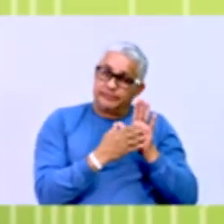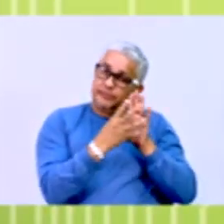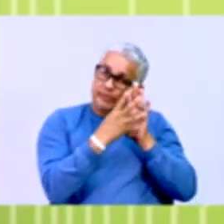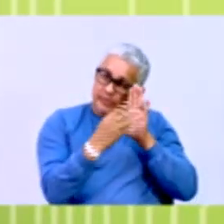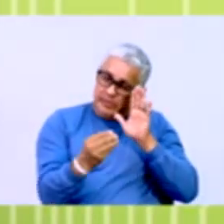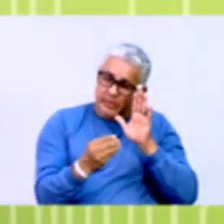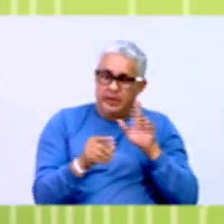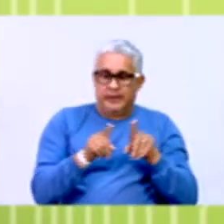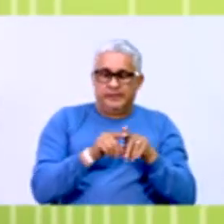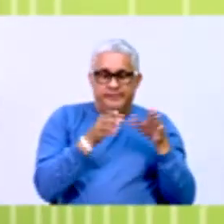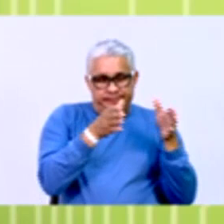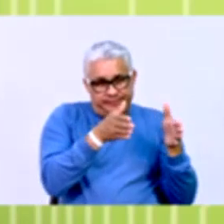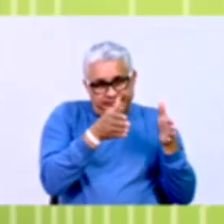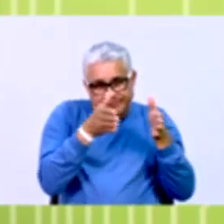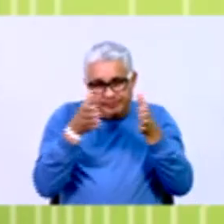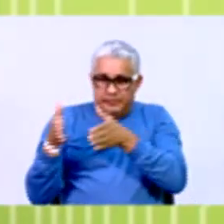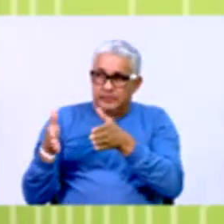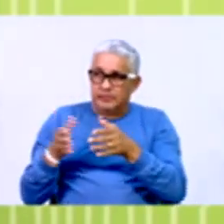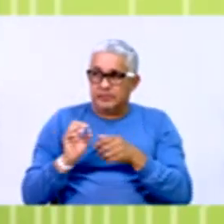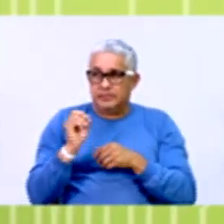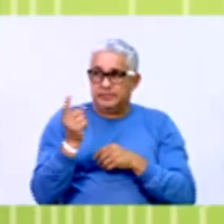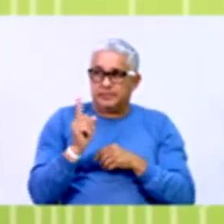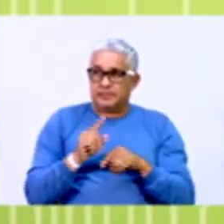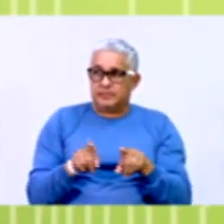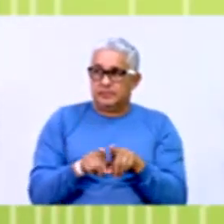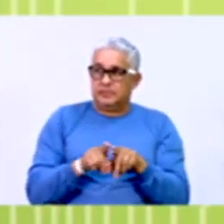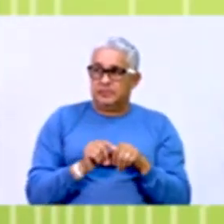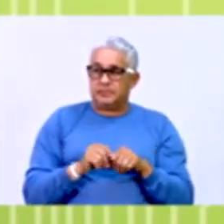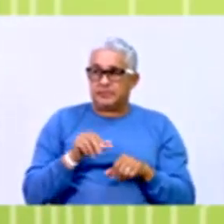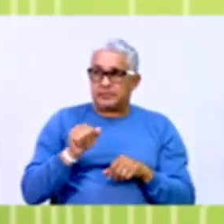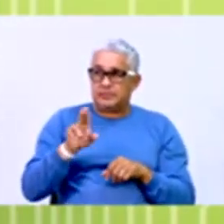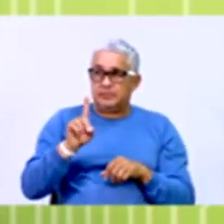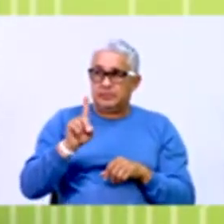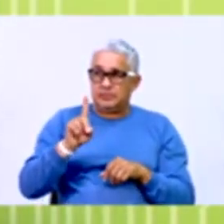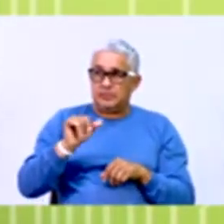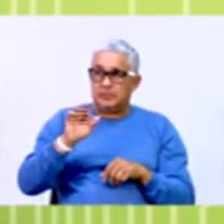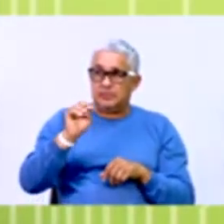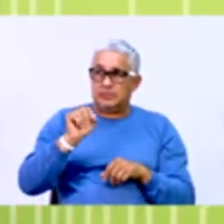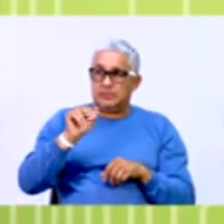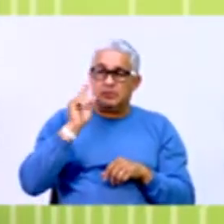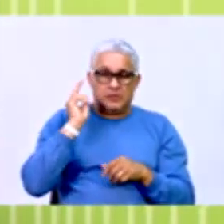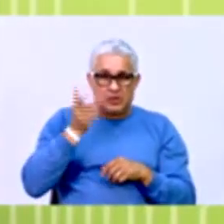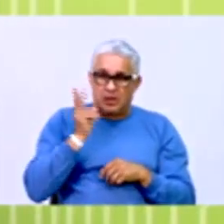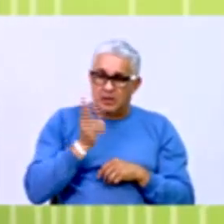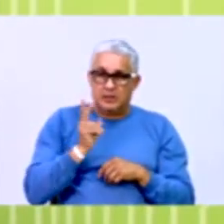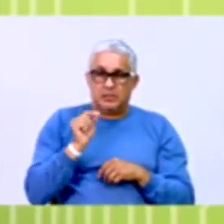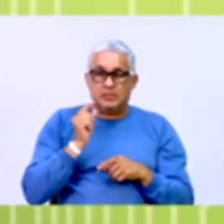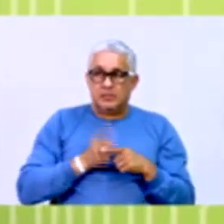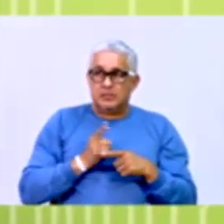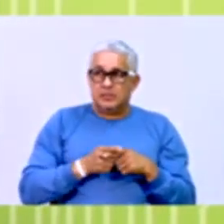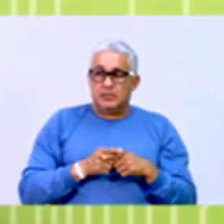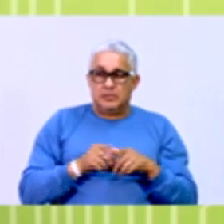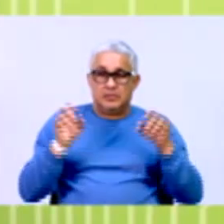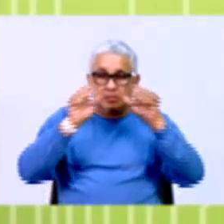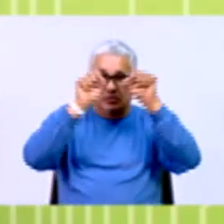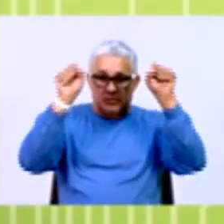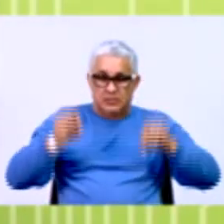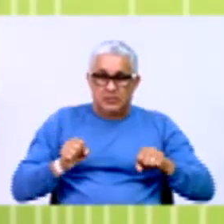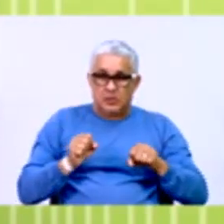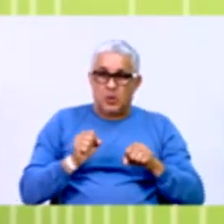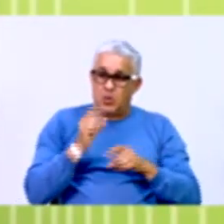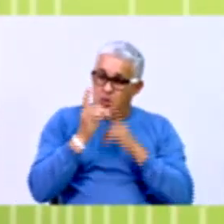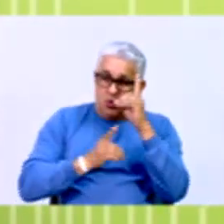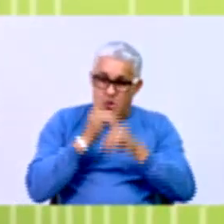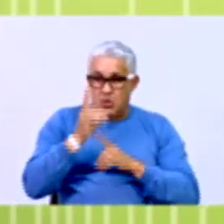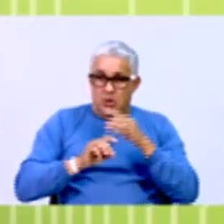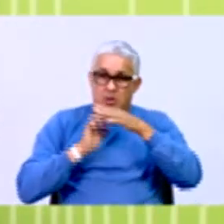aferir se está sendo seguido ou não, mas também a auditoria ela é feita frequentemente. Por quê? Os sistemas são dinâmicos, né?